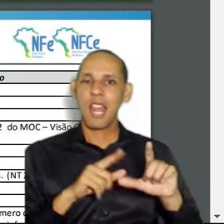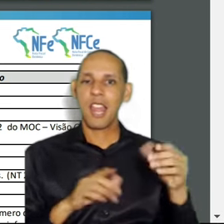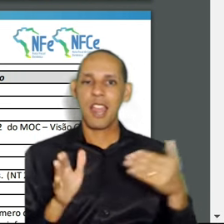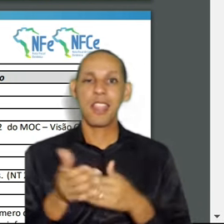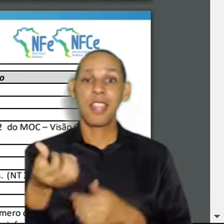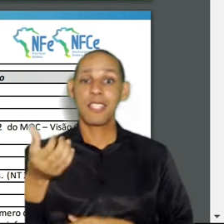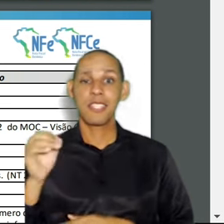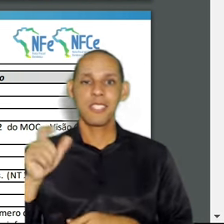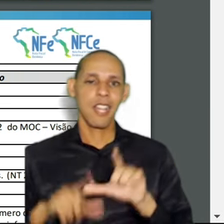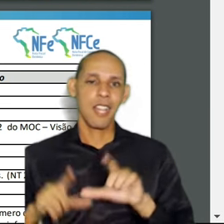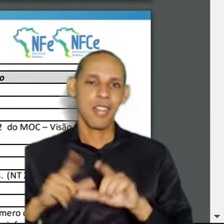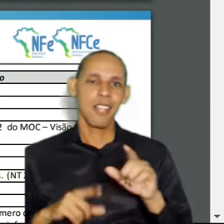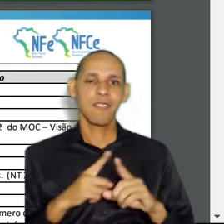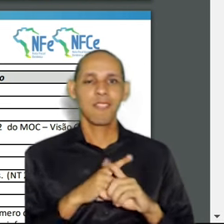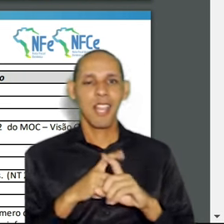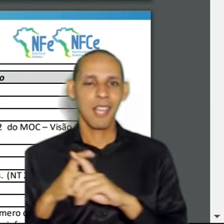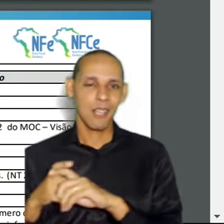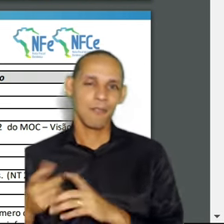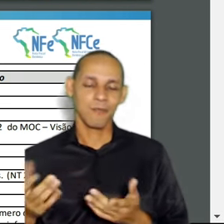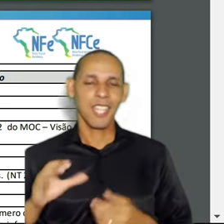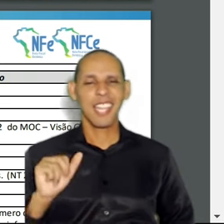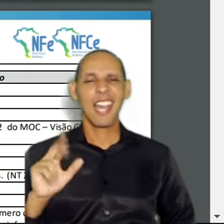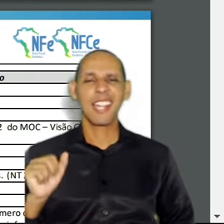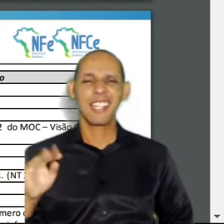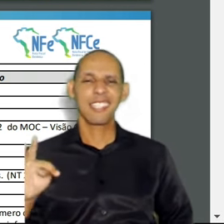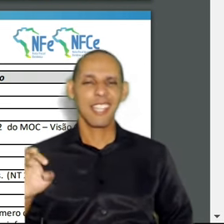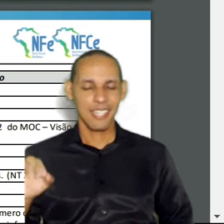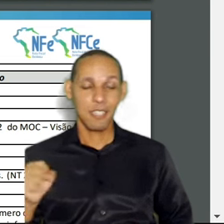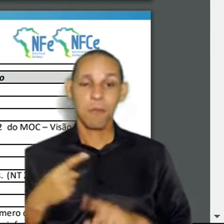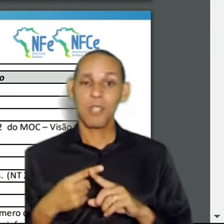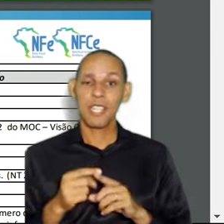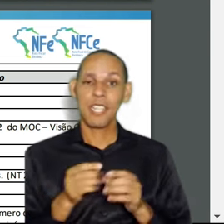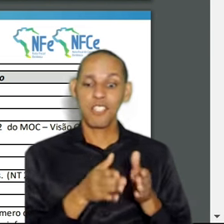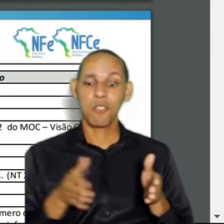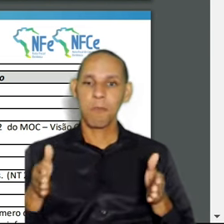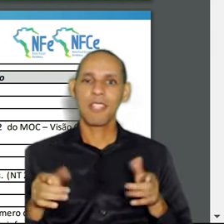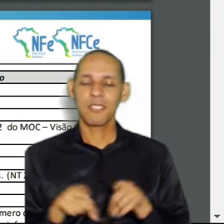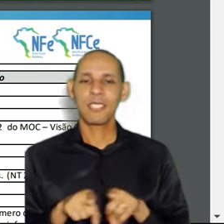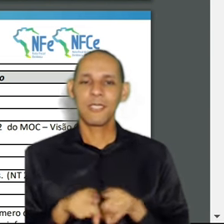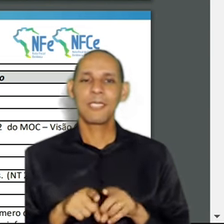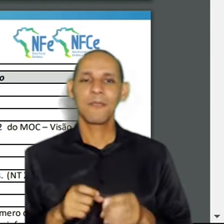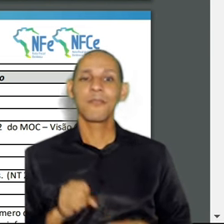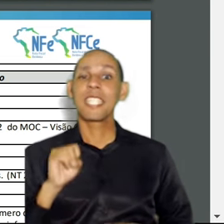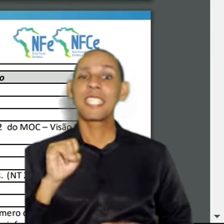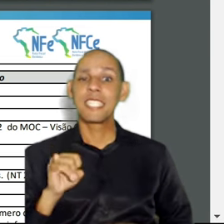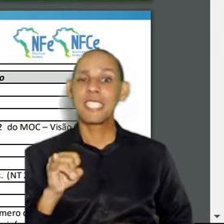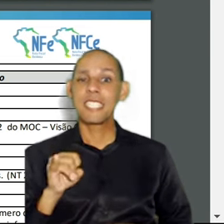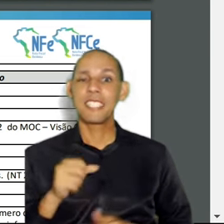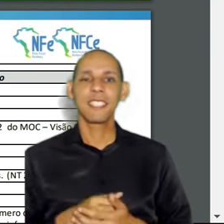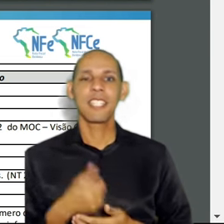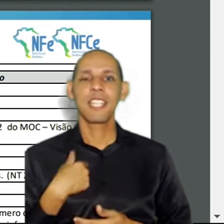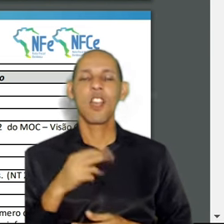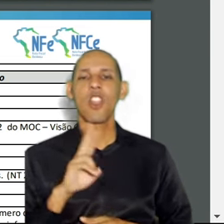60 letras letras perdão caracteres que conta espaço também então se eu tenho um nome muito grande na hora que eu vou